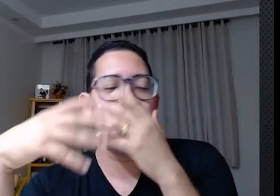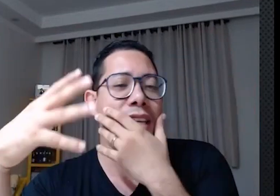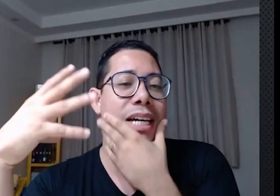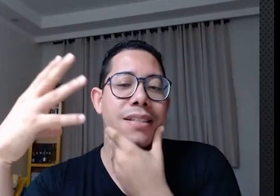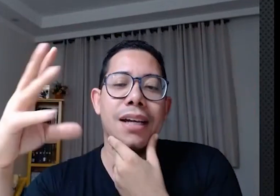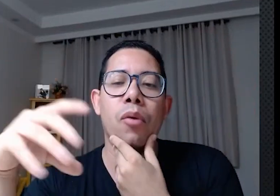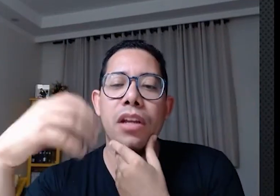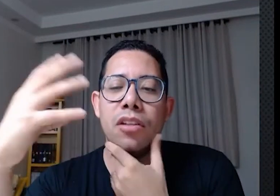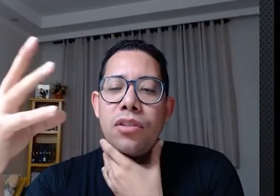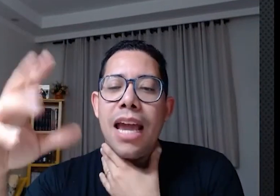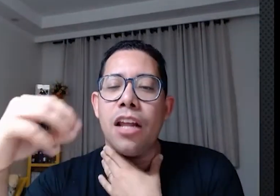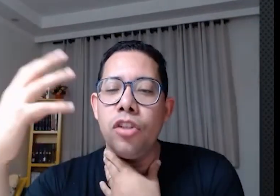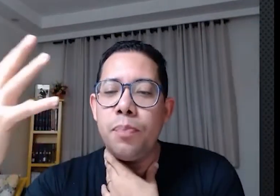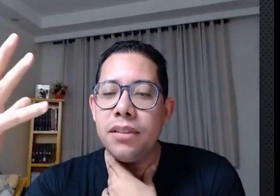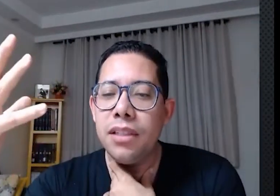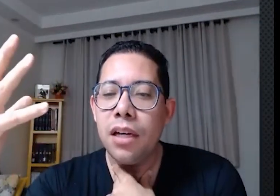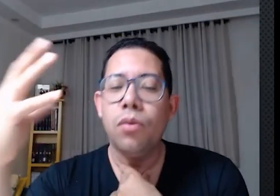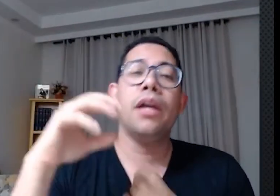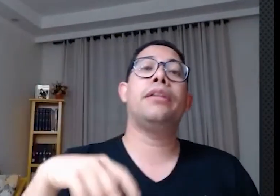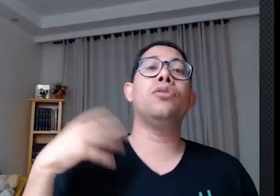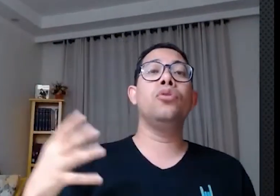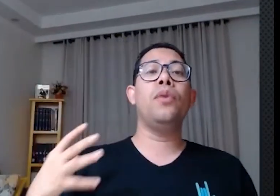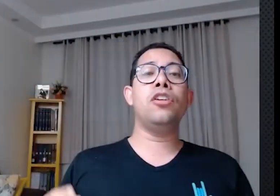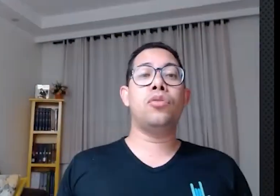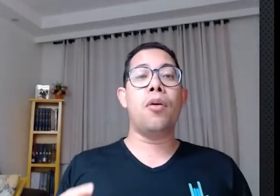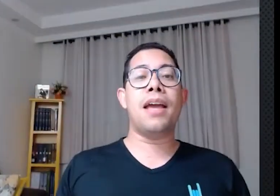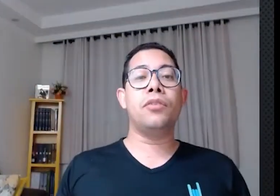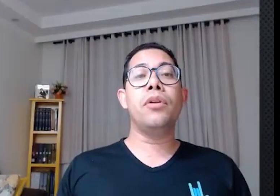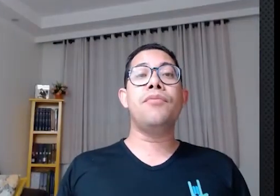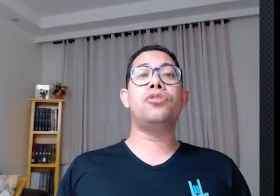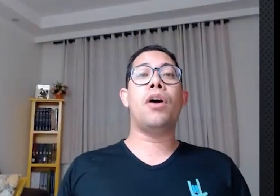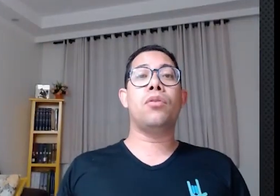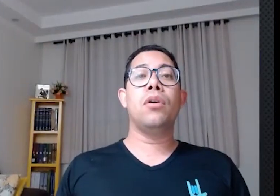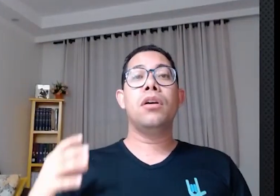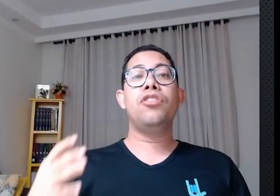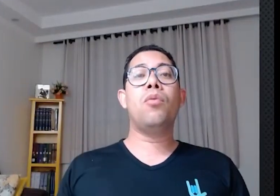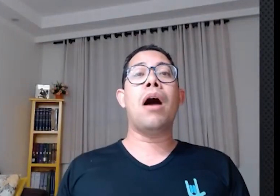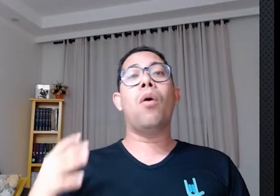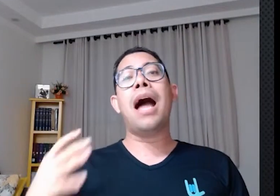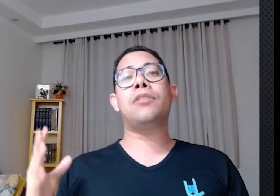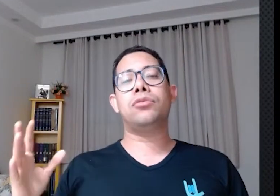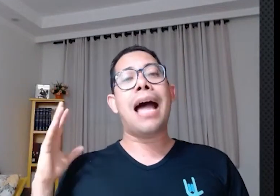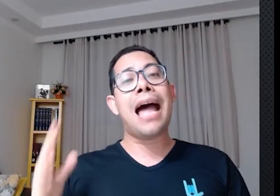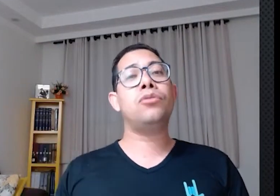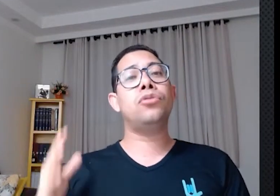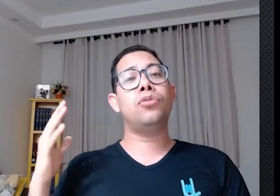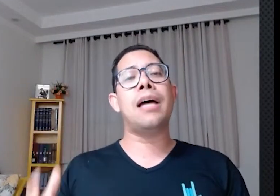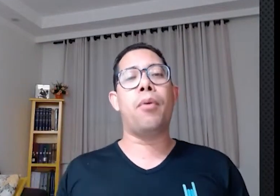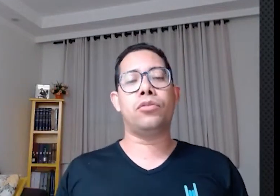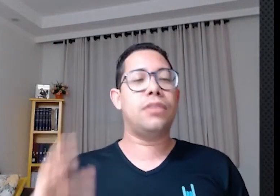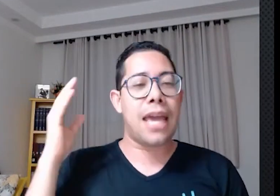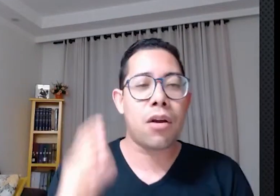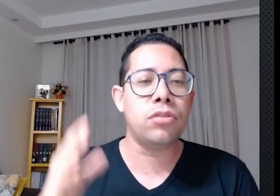a igreja cristã, o início dela, a sua expansão, então tudo isso começa no livro histórico. De qual? Atos. Atos